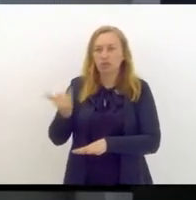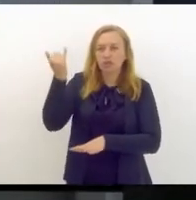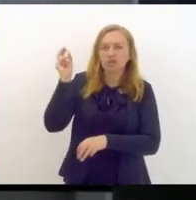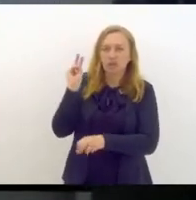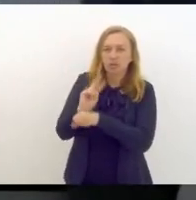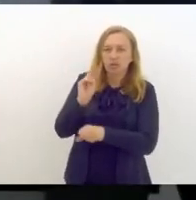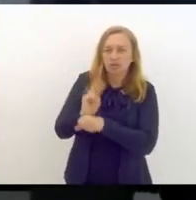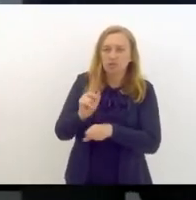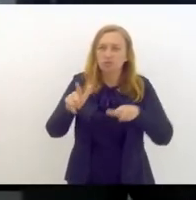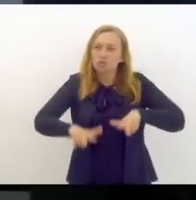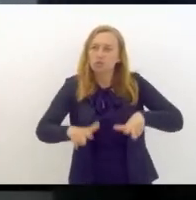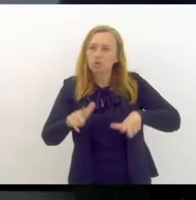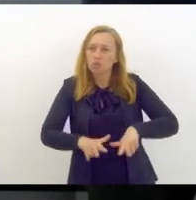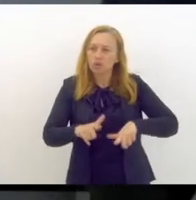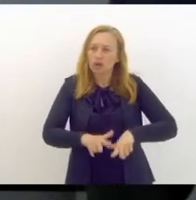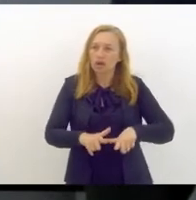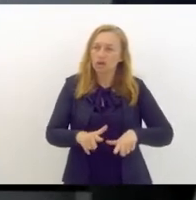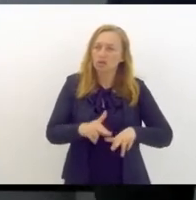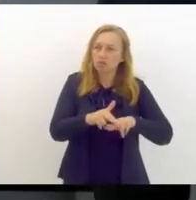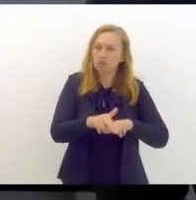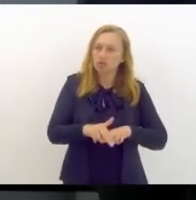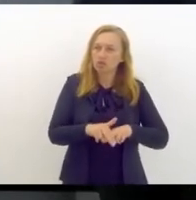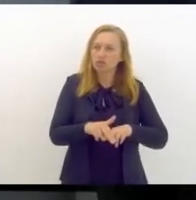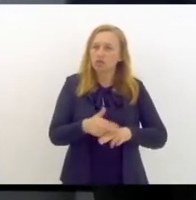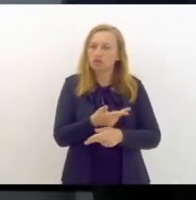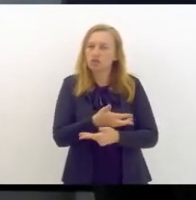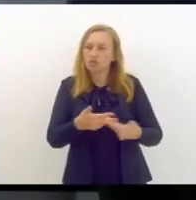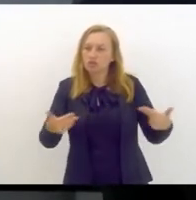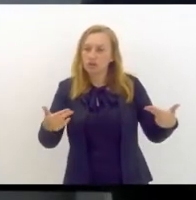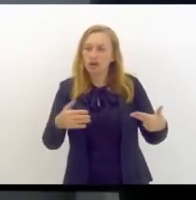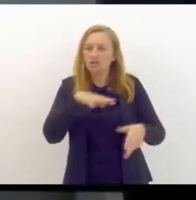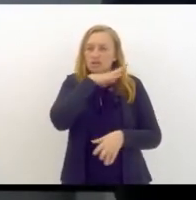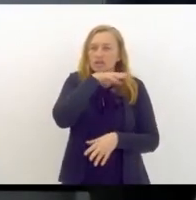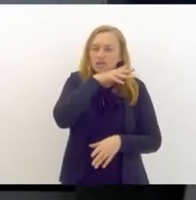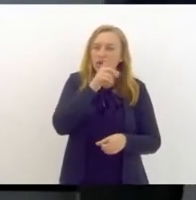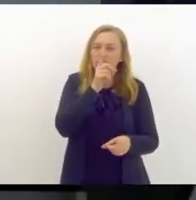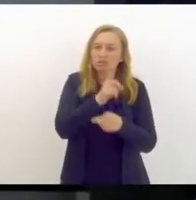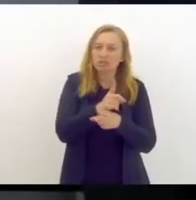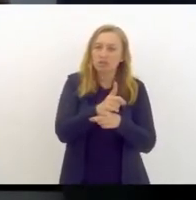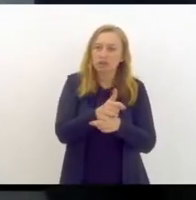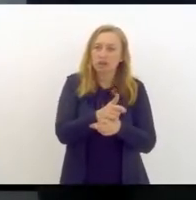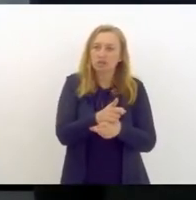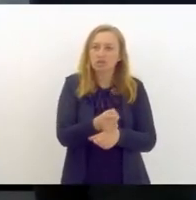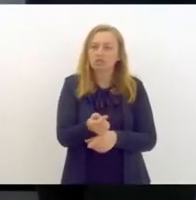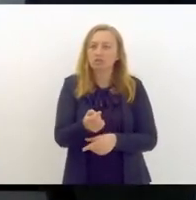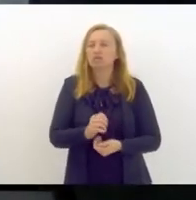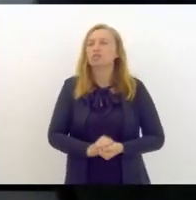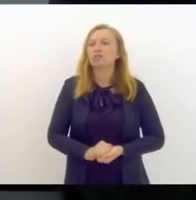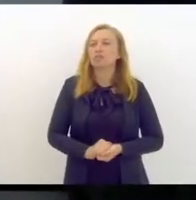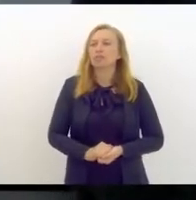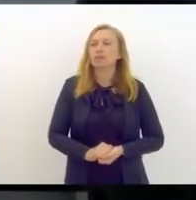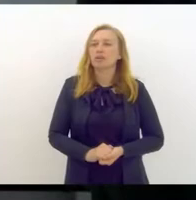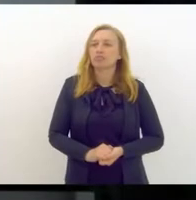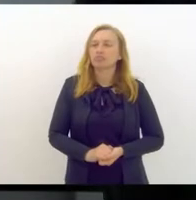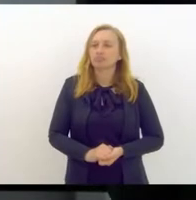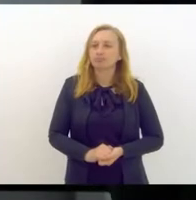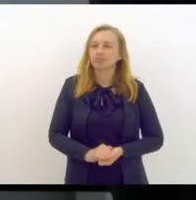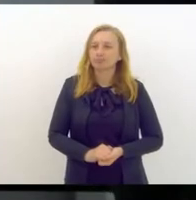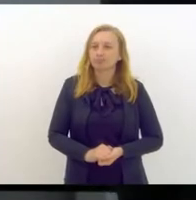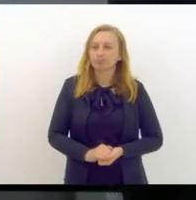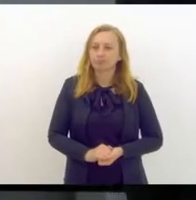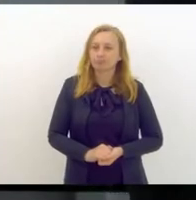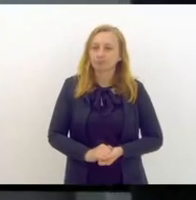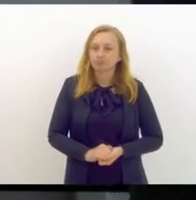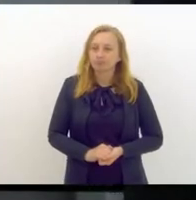Médio Paraíba por conta da presença dessas espécies que são muito sensíveis a alterações ambientais. Pode passar?